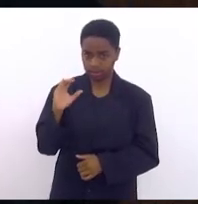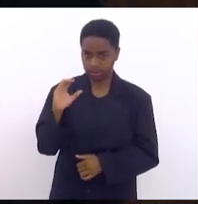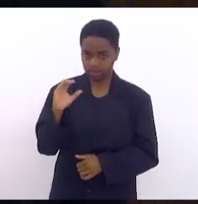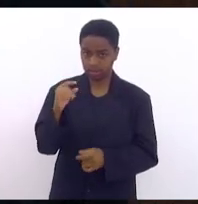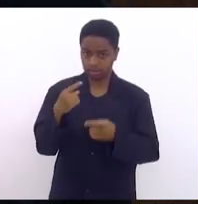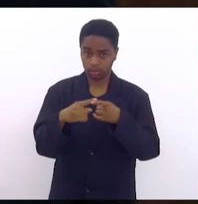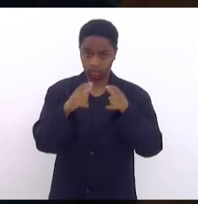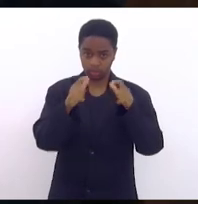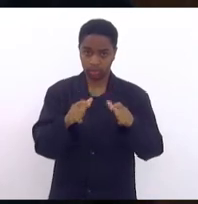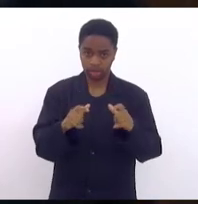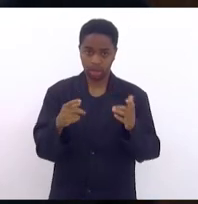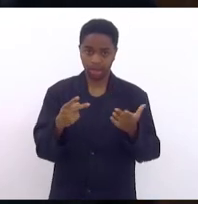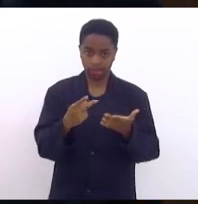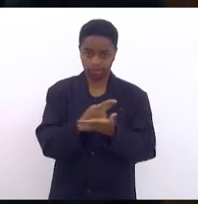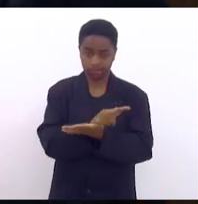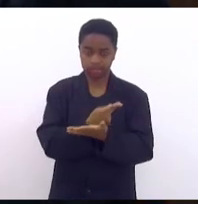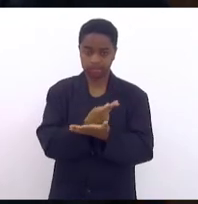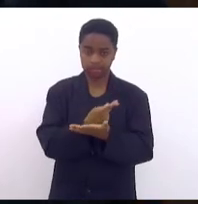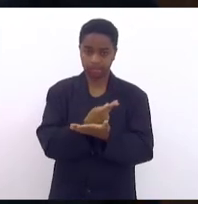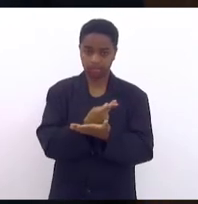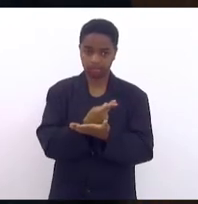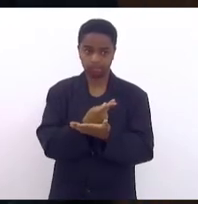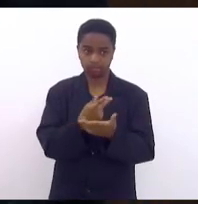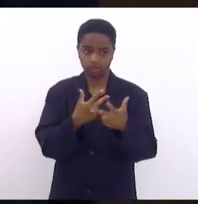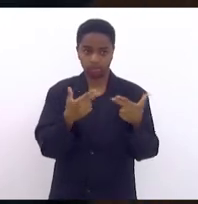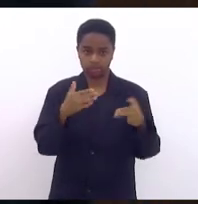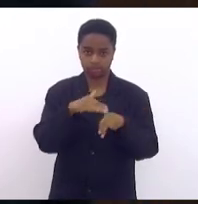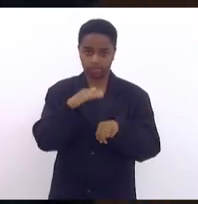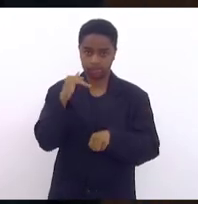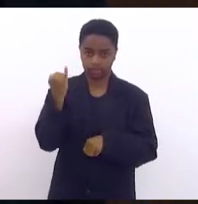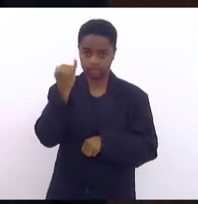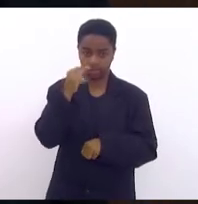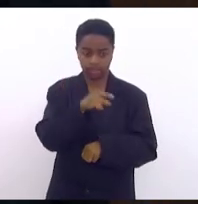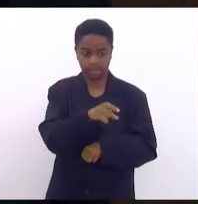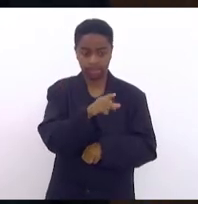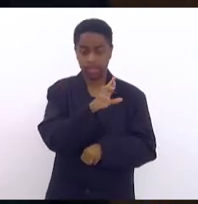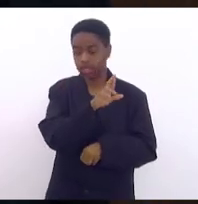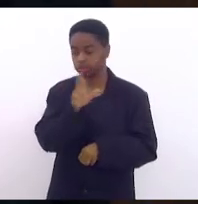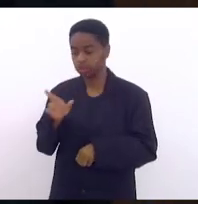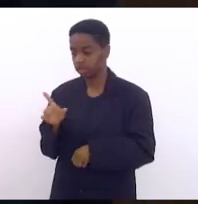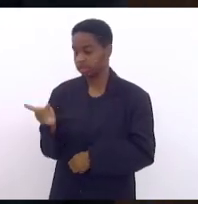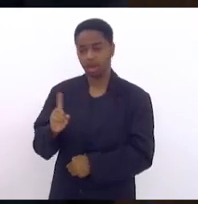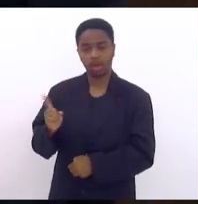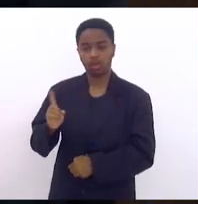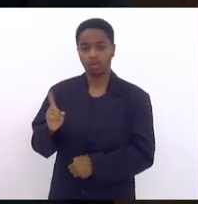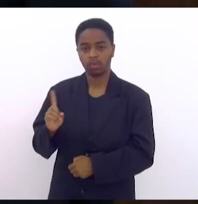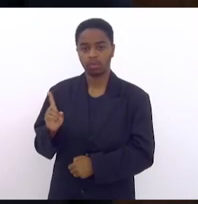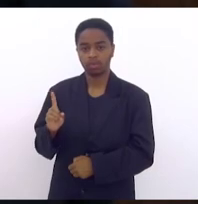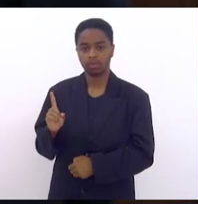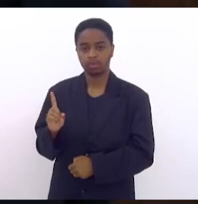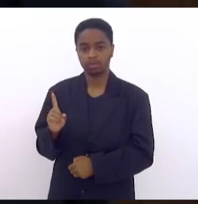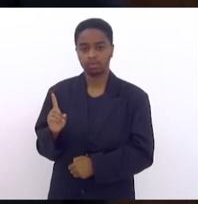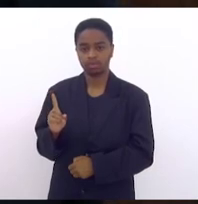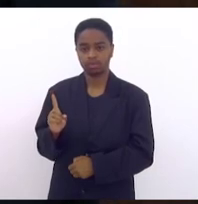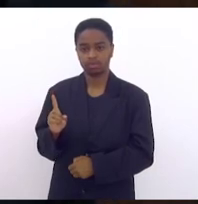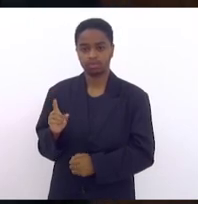onde que aconteceram aqueles casos mais relevantes? Ele responde: não.